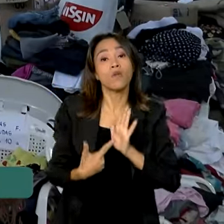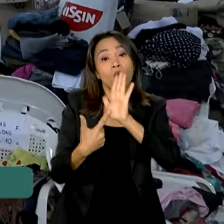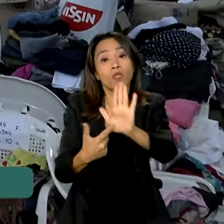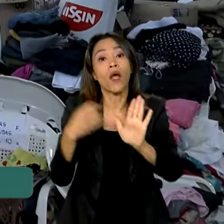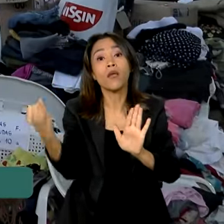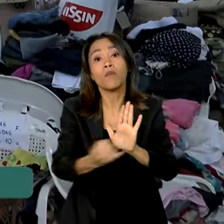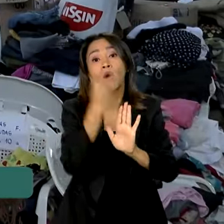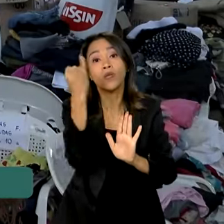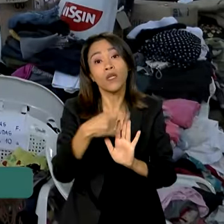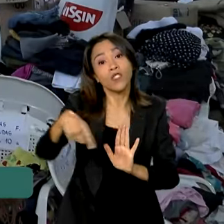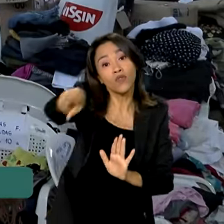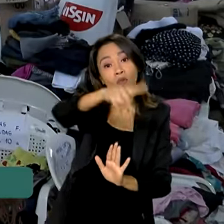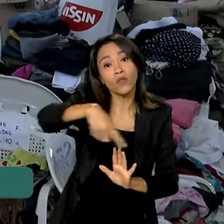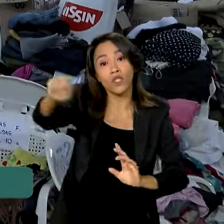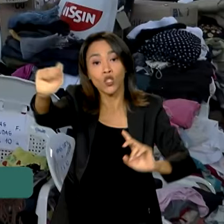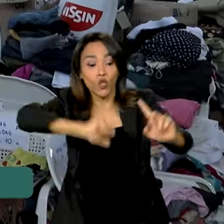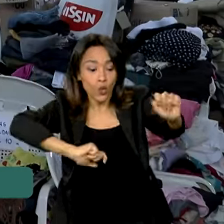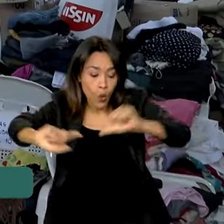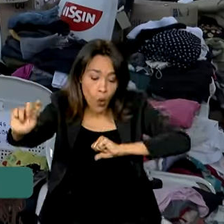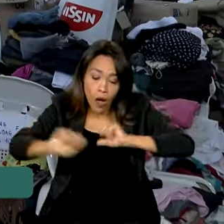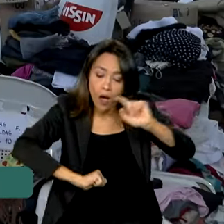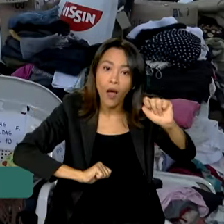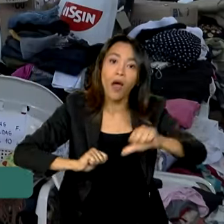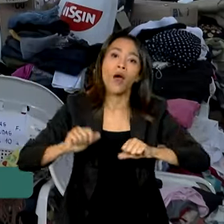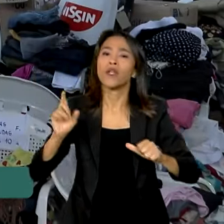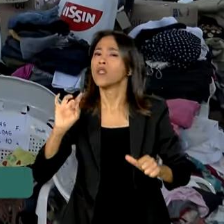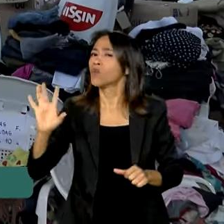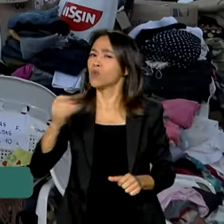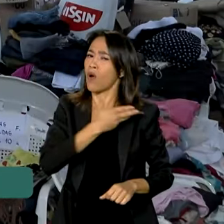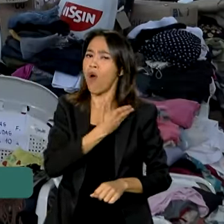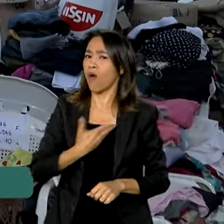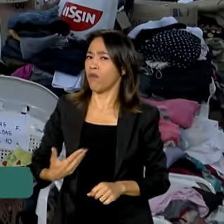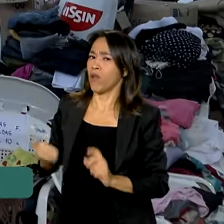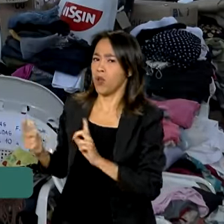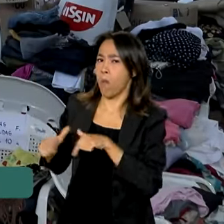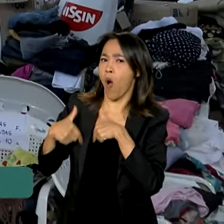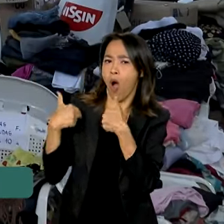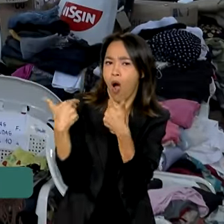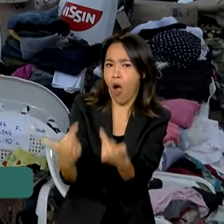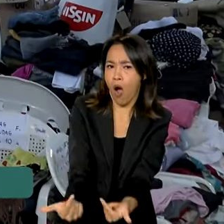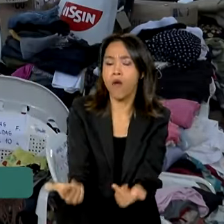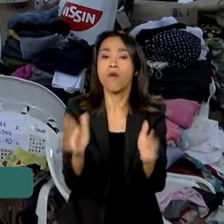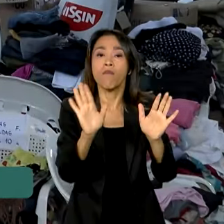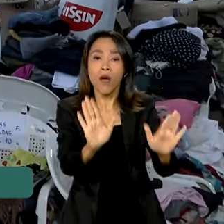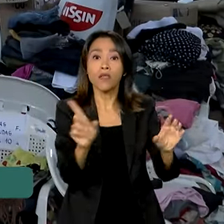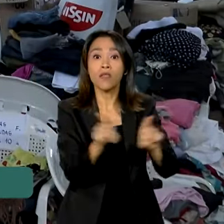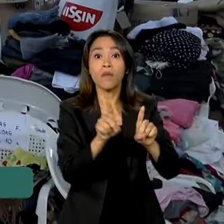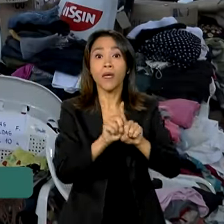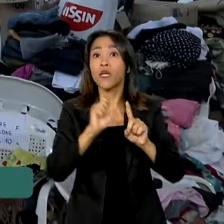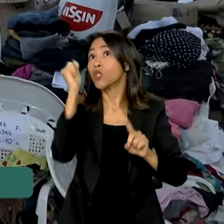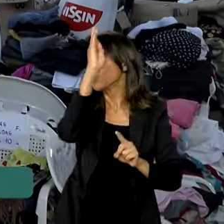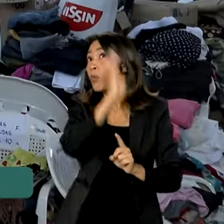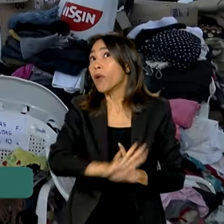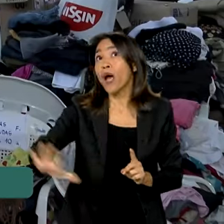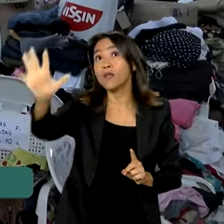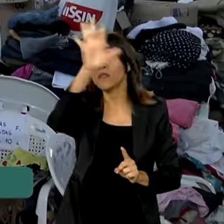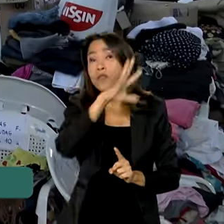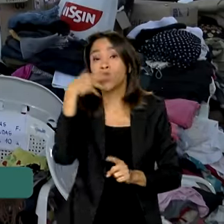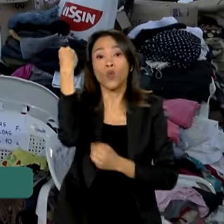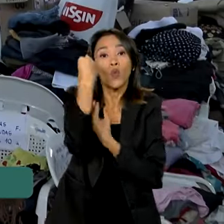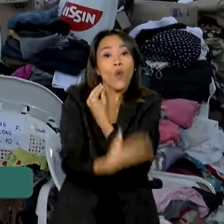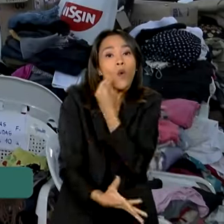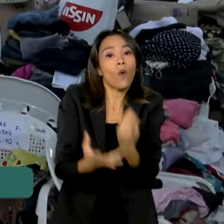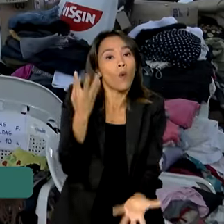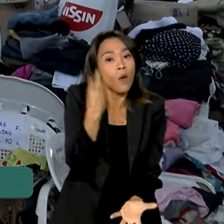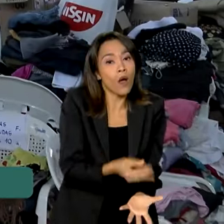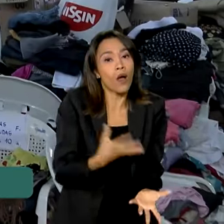dessas doações, não só a atuação do poder público, mas também aí as doações de todo o Brasil aqui para o estado, né? A